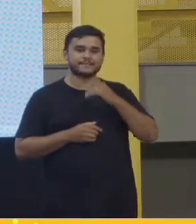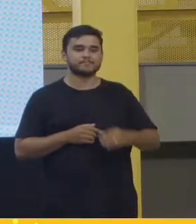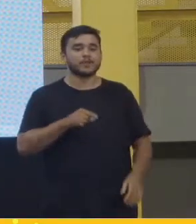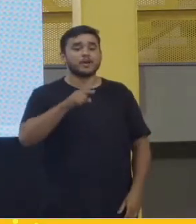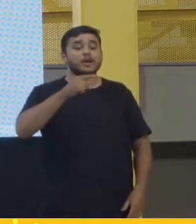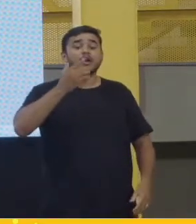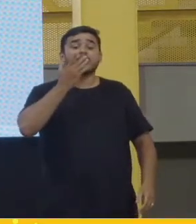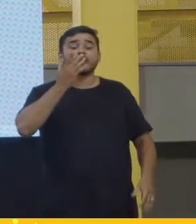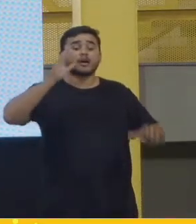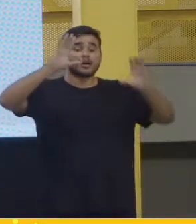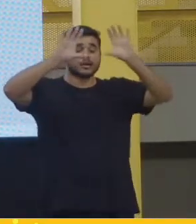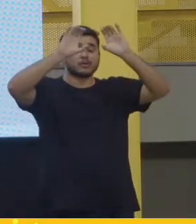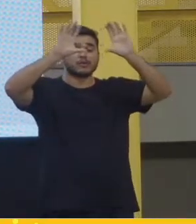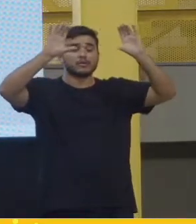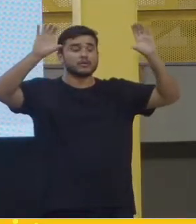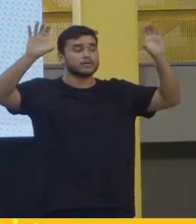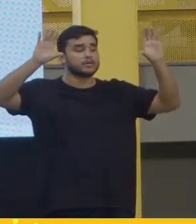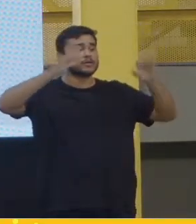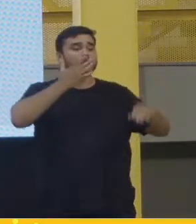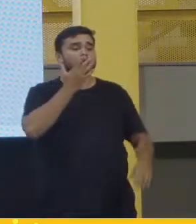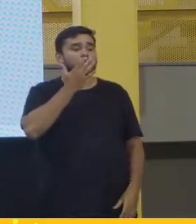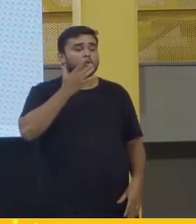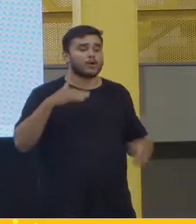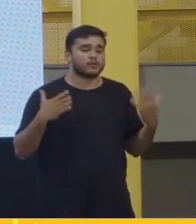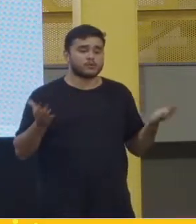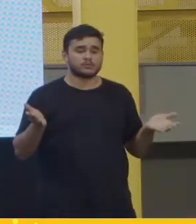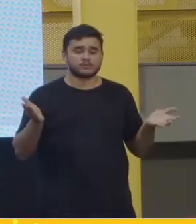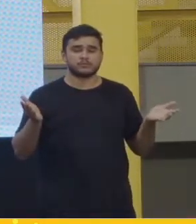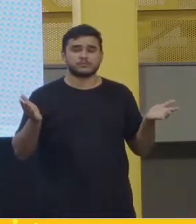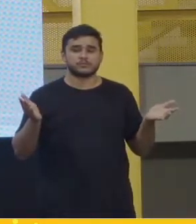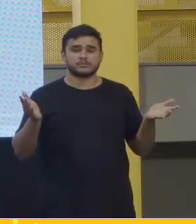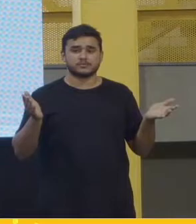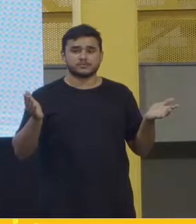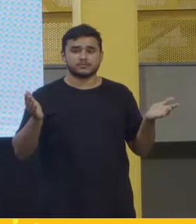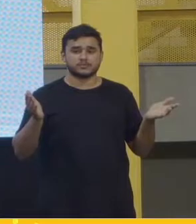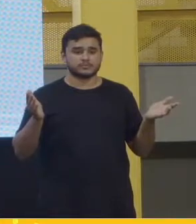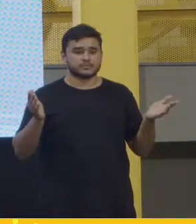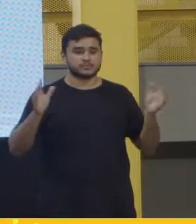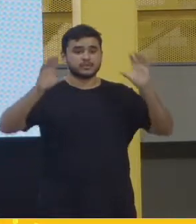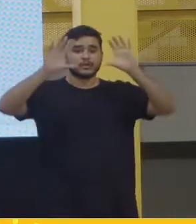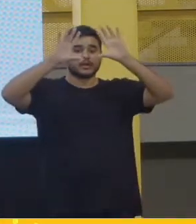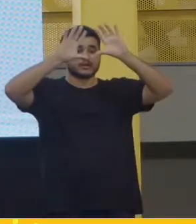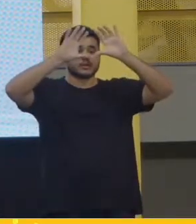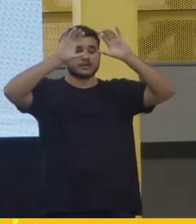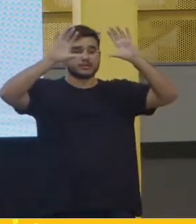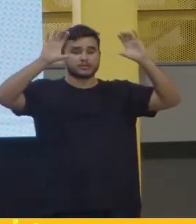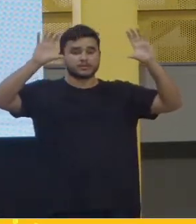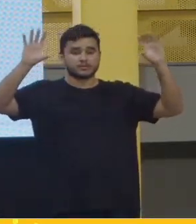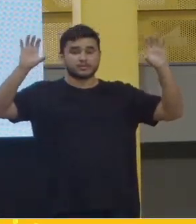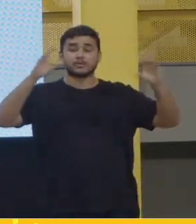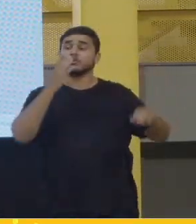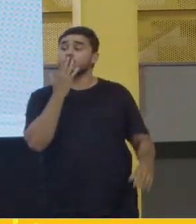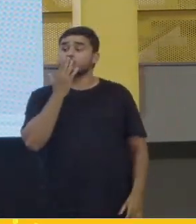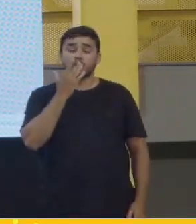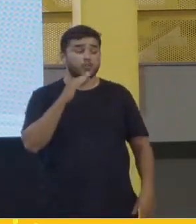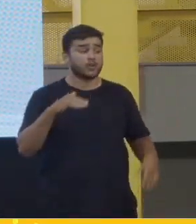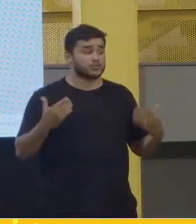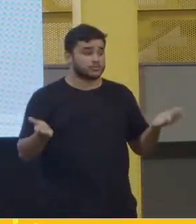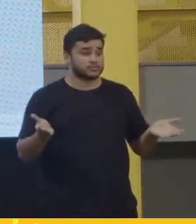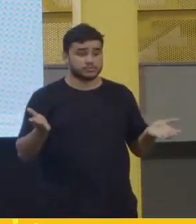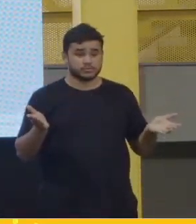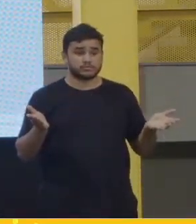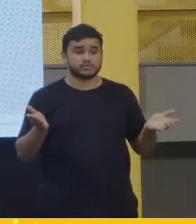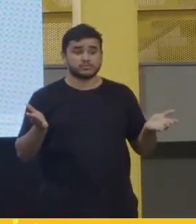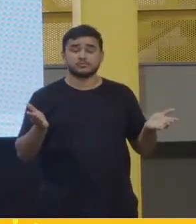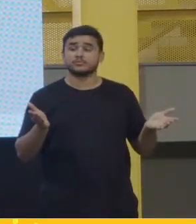vendo. As sensações de cores que a gente tem, elas não são absolutas. Tinha até um tempo em que, não sei se